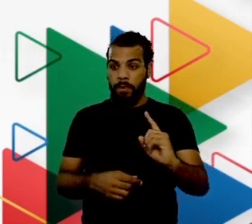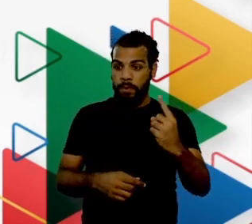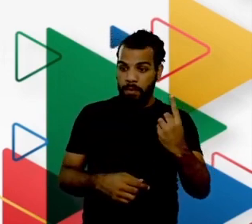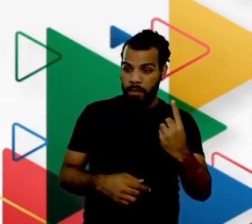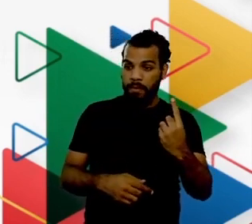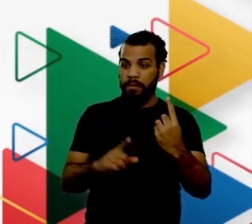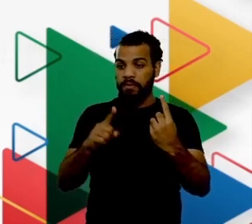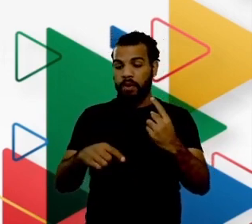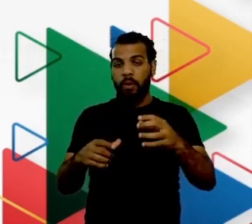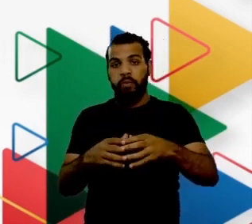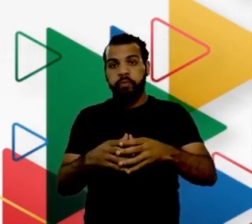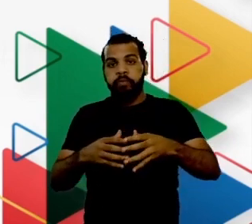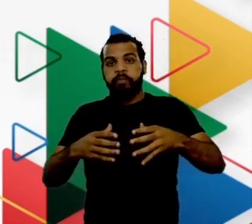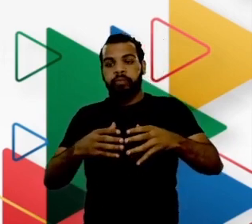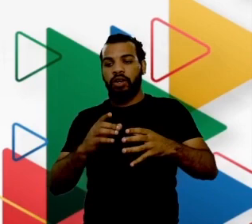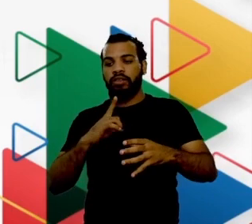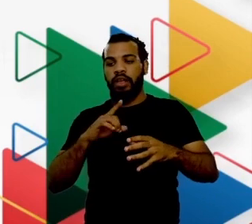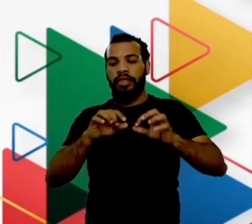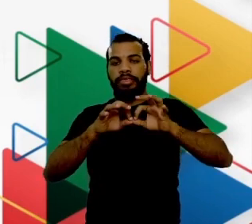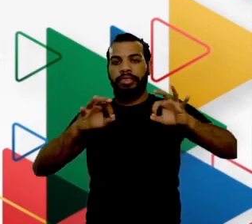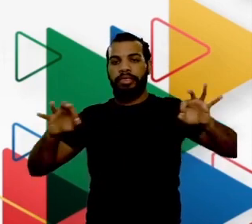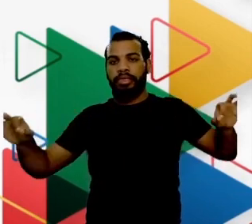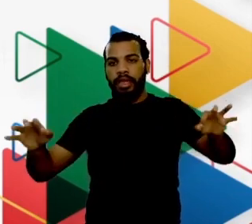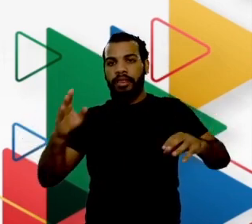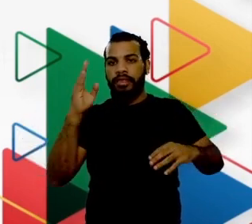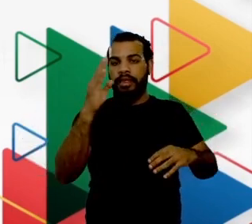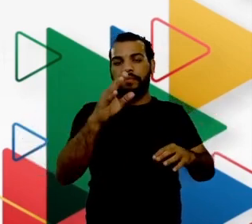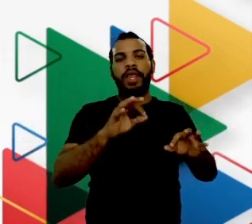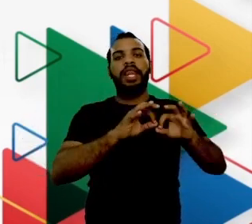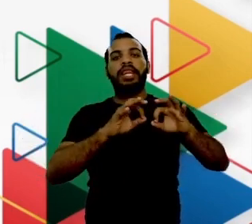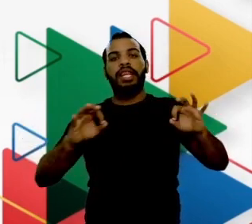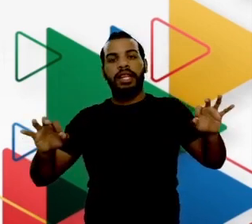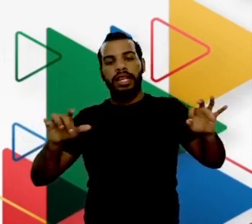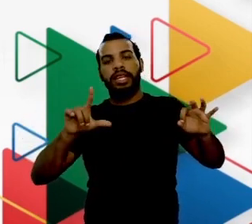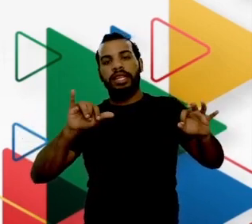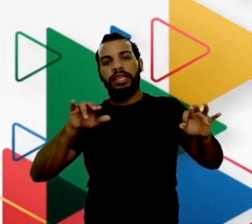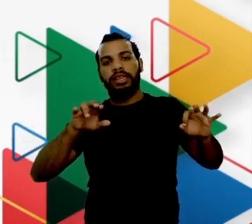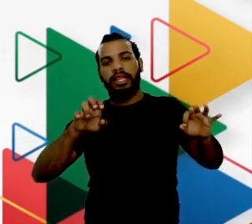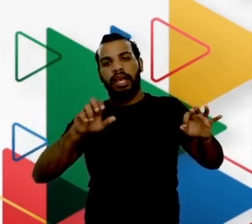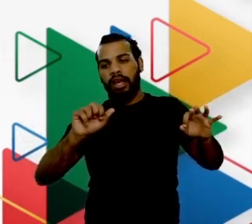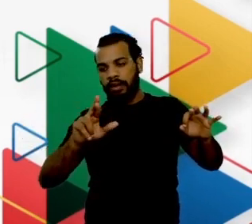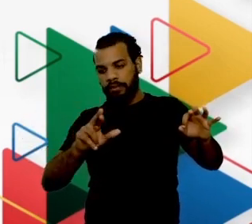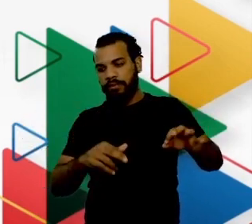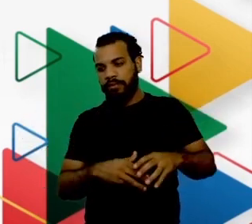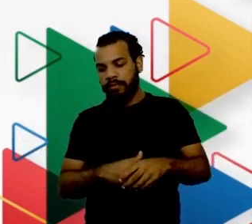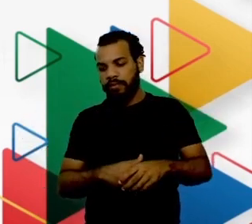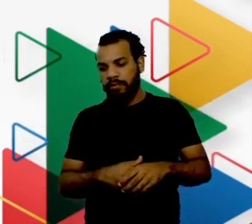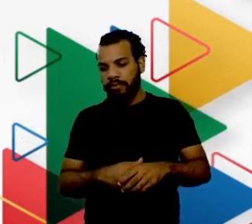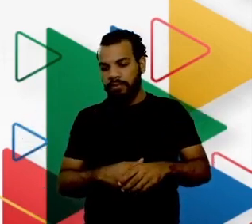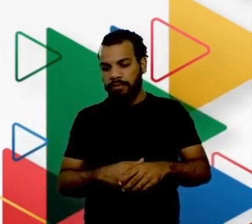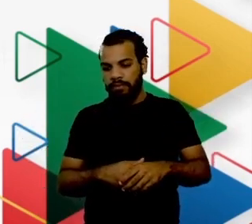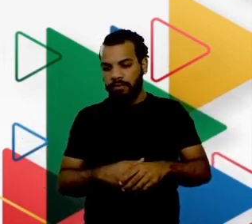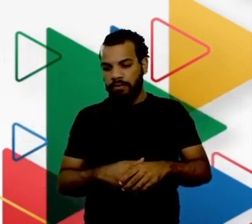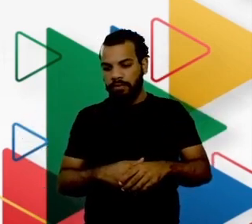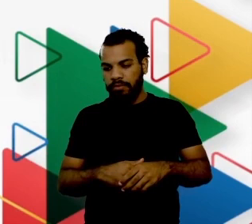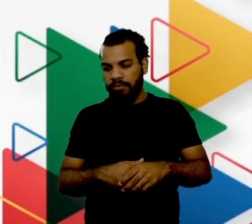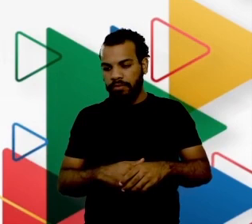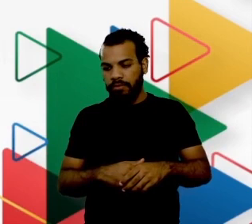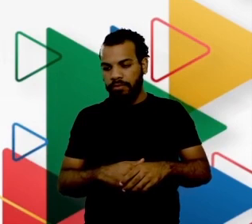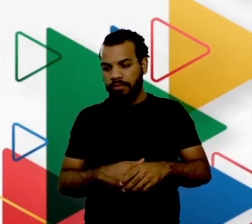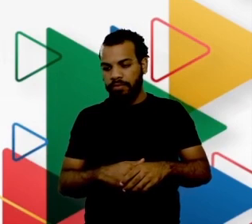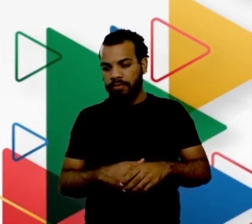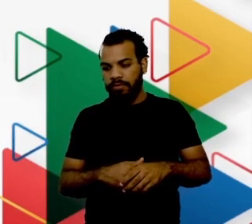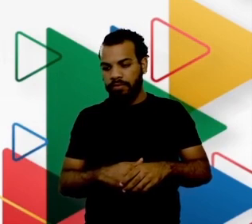chamada dilatação linear. Linear vem de linha, vem de comprimento. É aquela